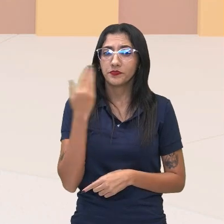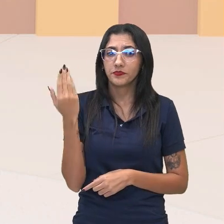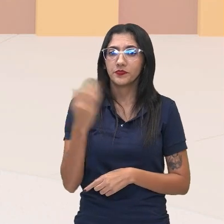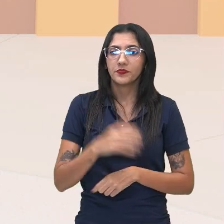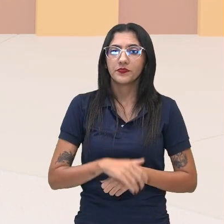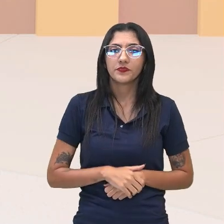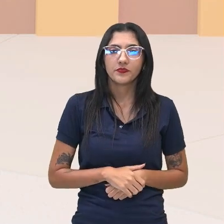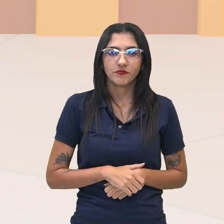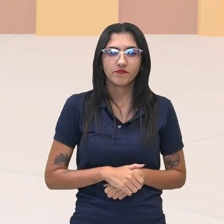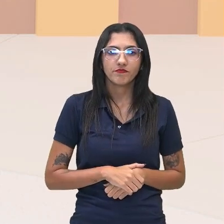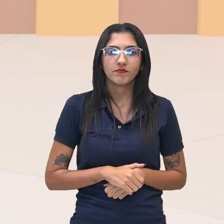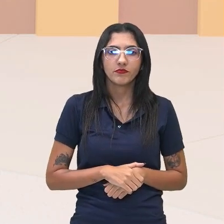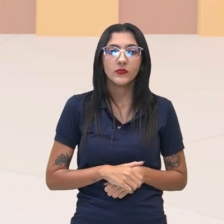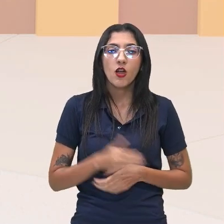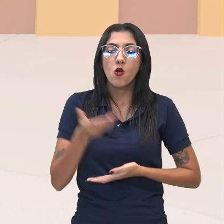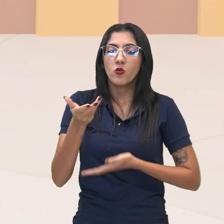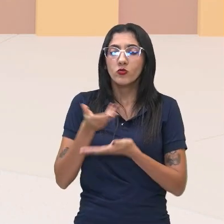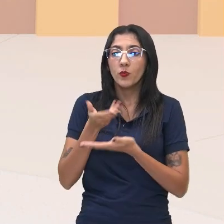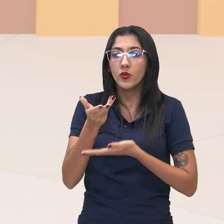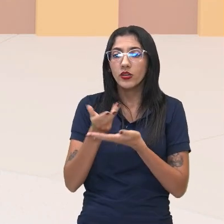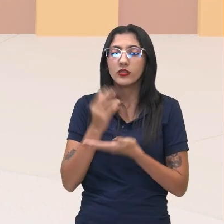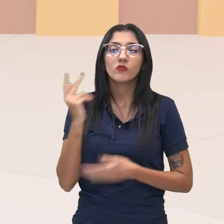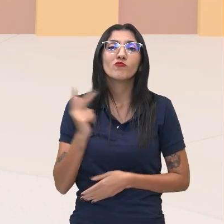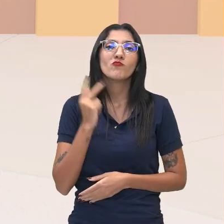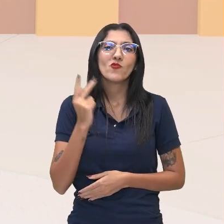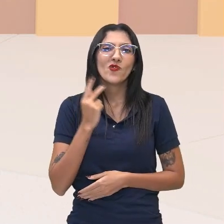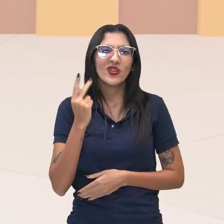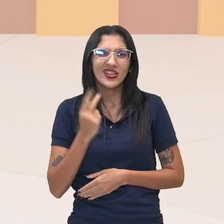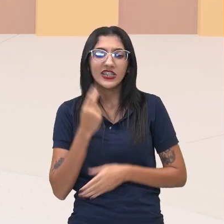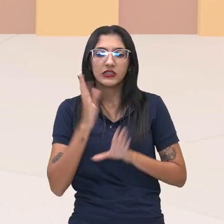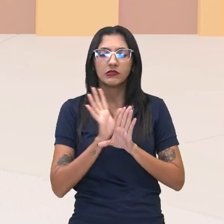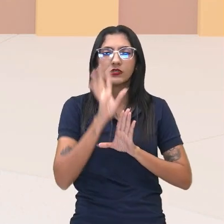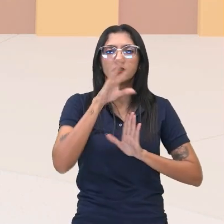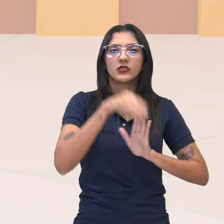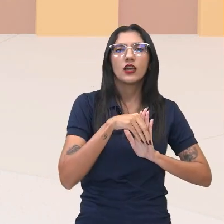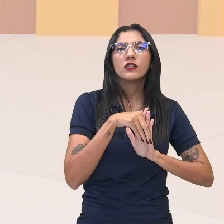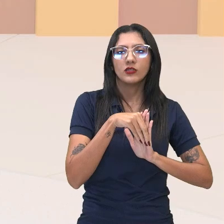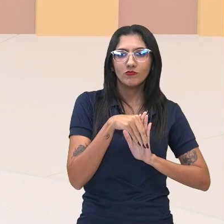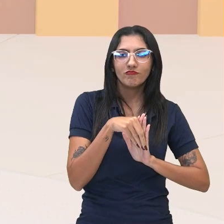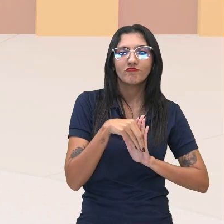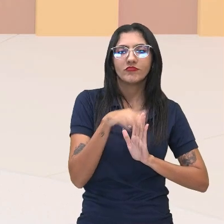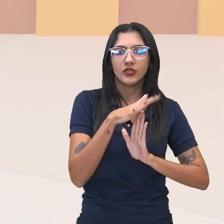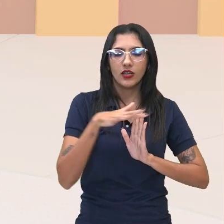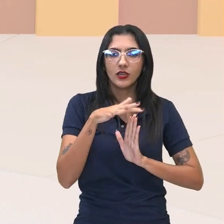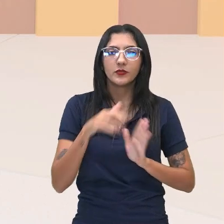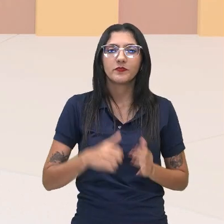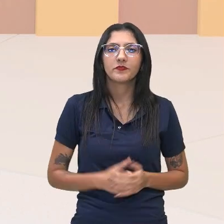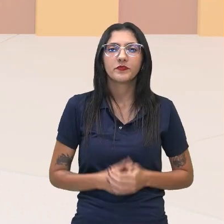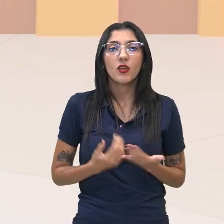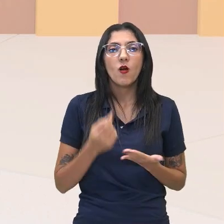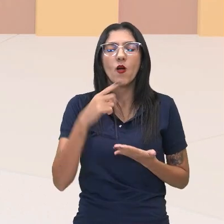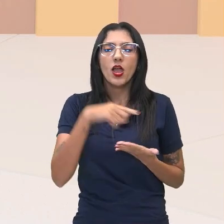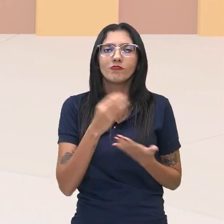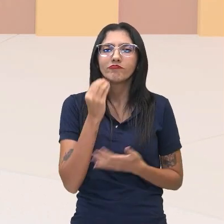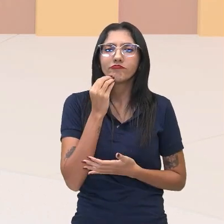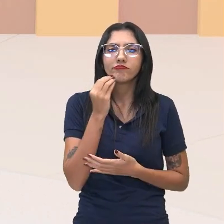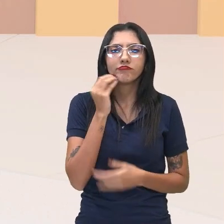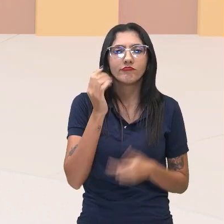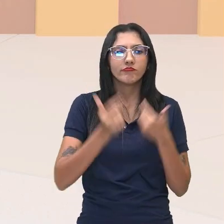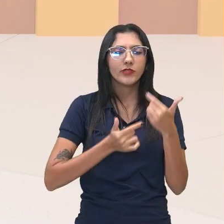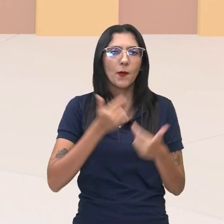A cooperação em política externa, tá? Onde eles buscam trabalhar